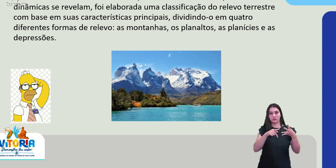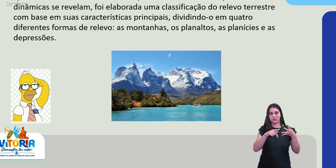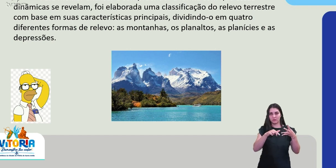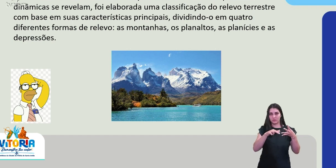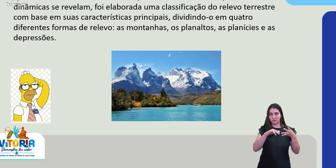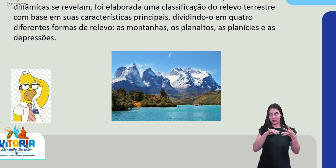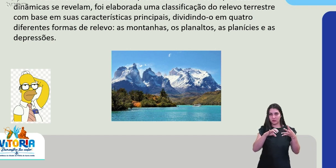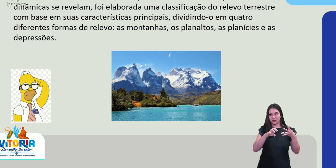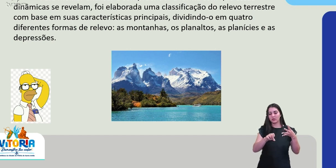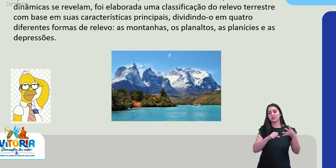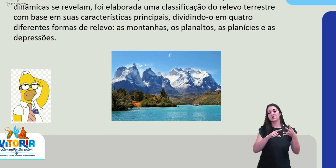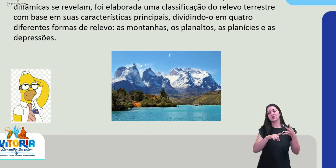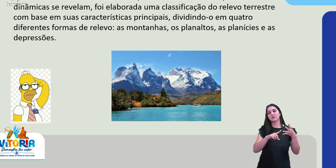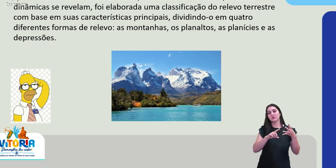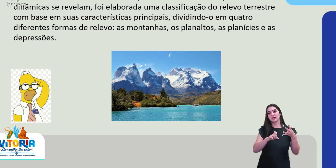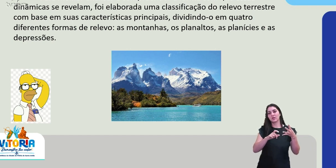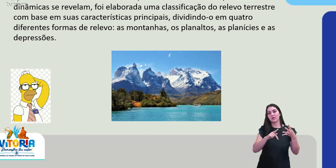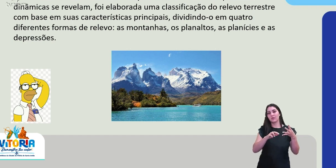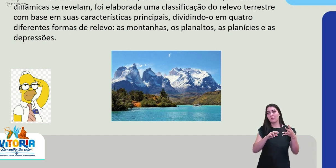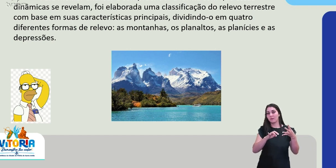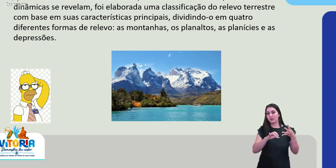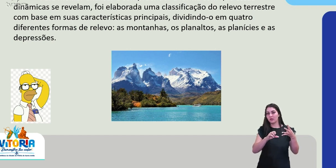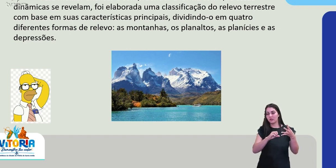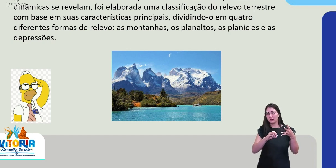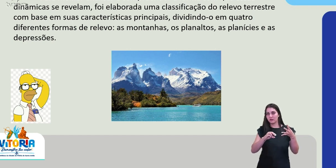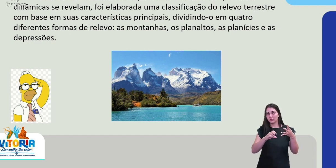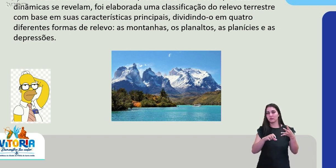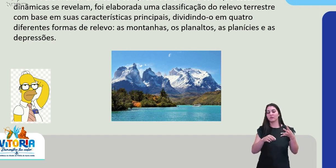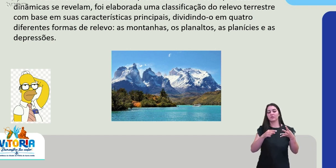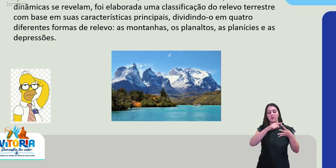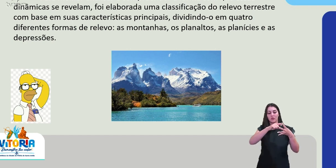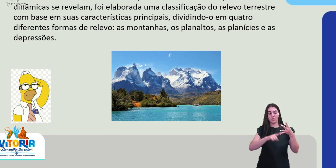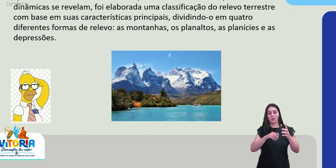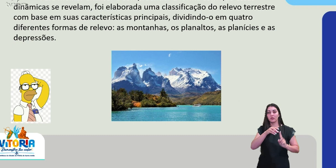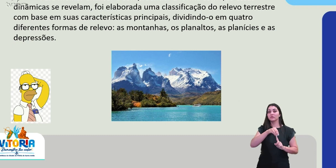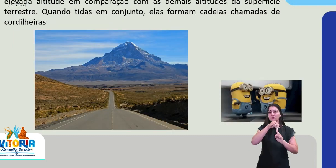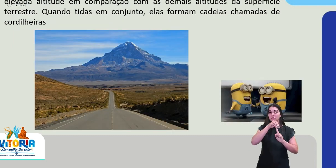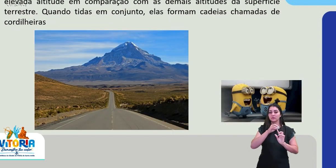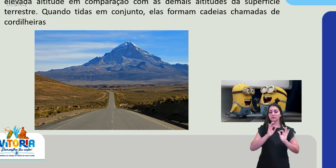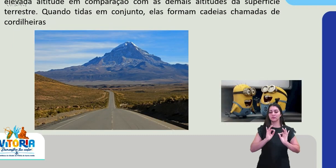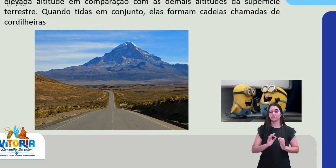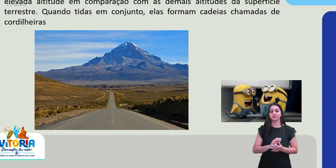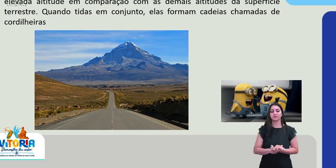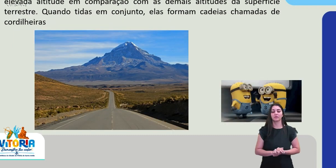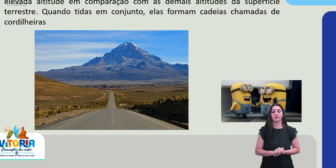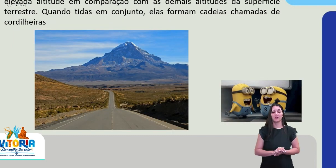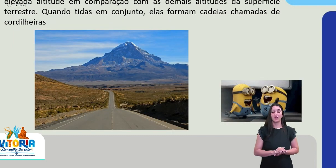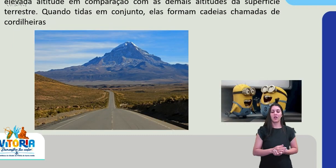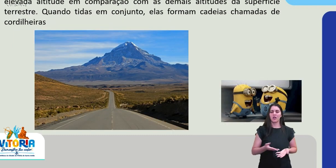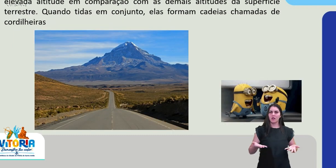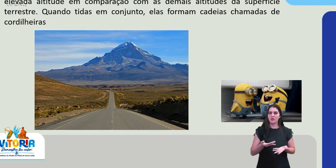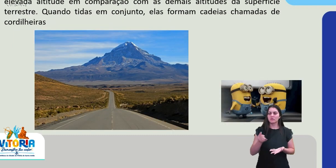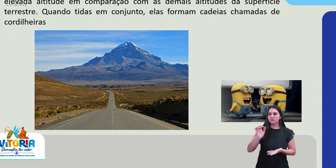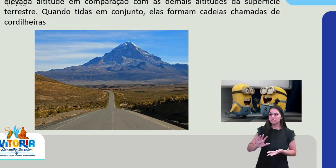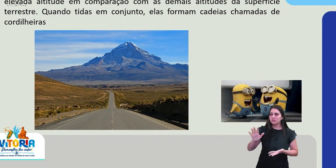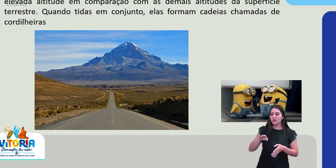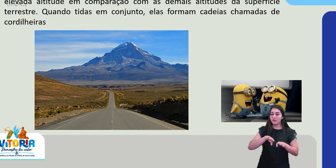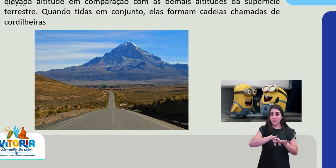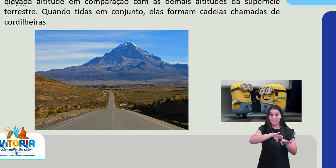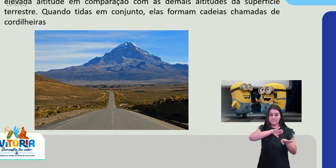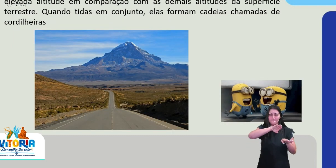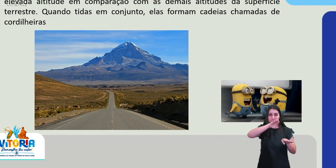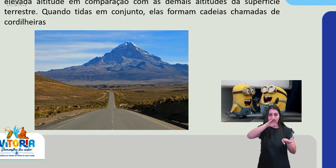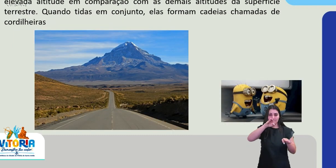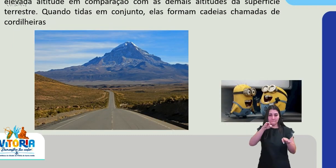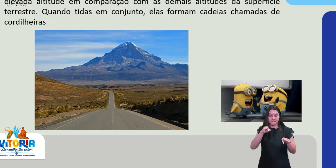as depressões, tá certo? 4 principais. Seguindo. As montanhas